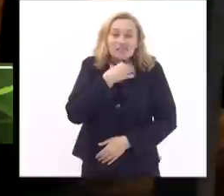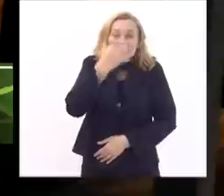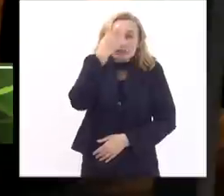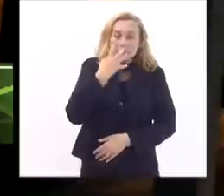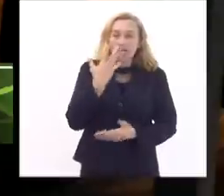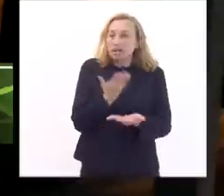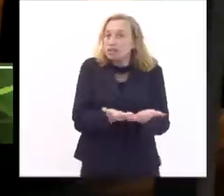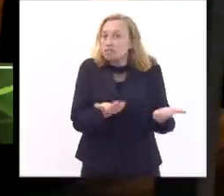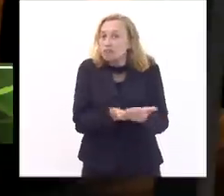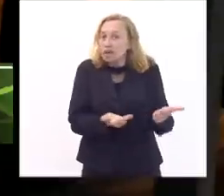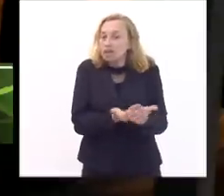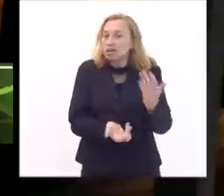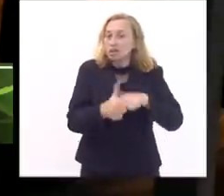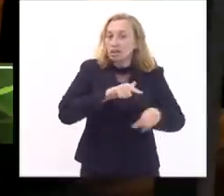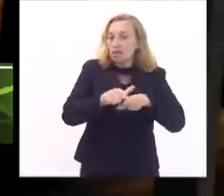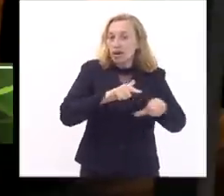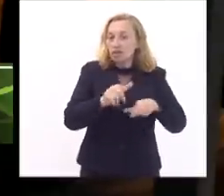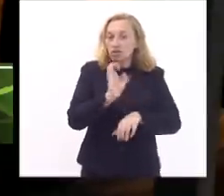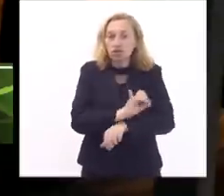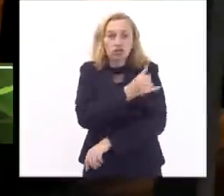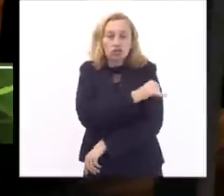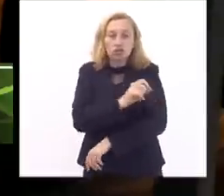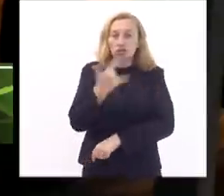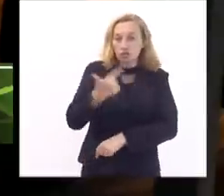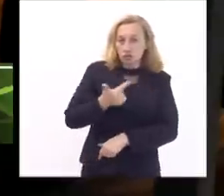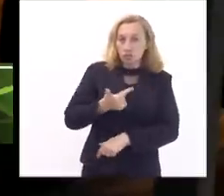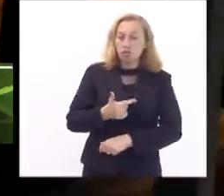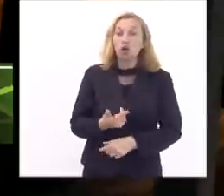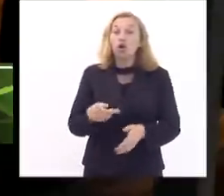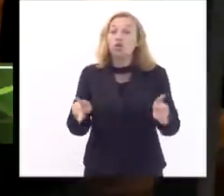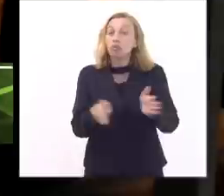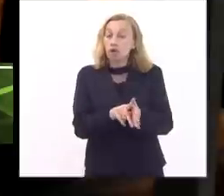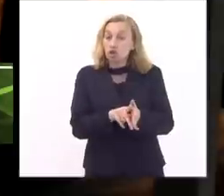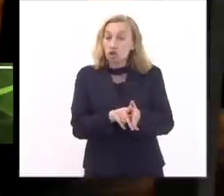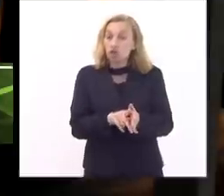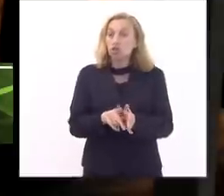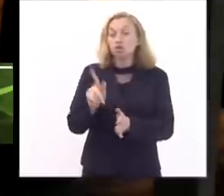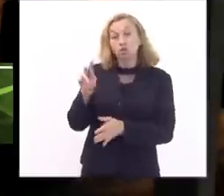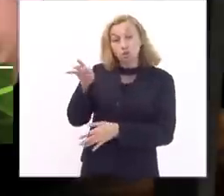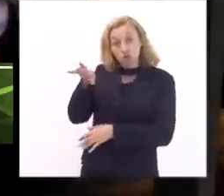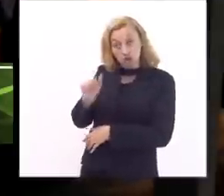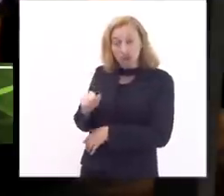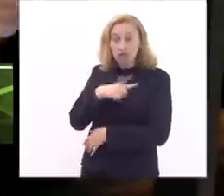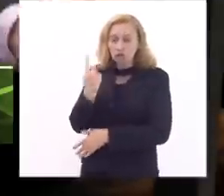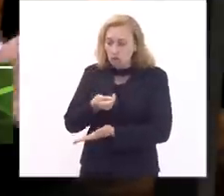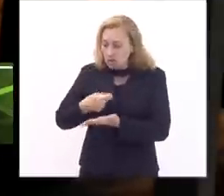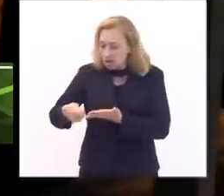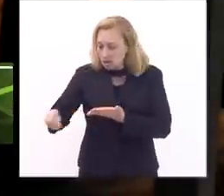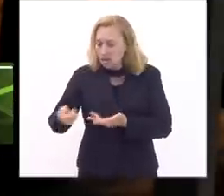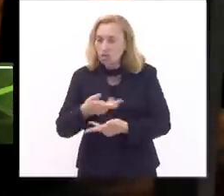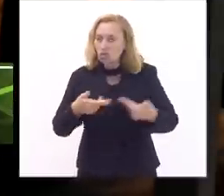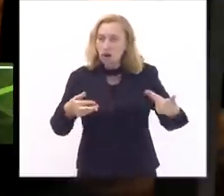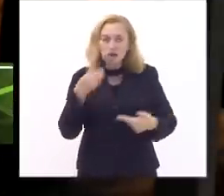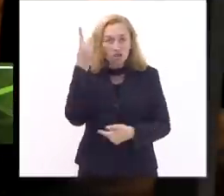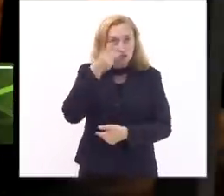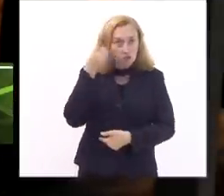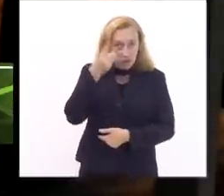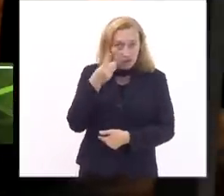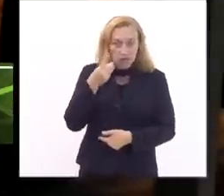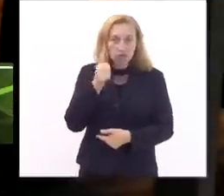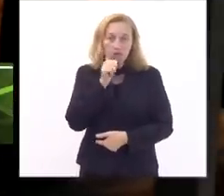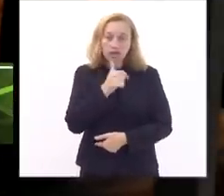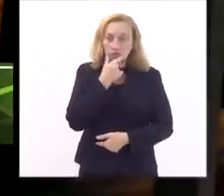de perda de empregos no estado do Rio de Janeiro. Em segundo lugar, o projeto do Gustavo, que nós assinamos como vários deputados e várias